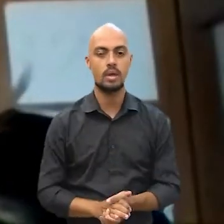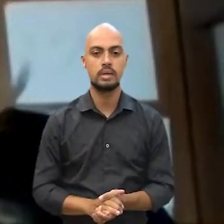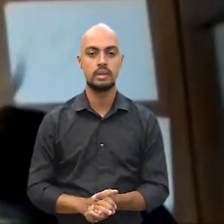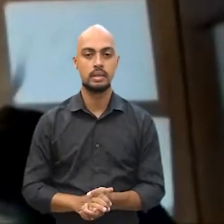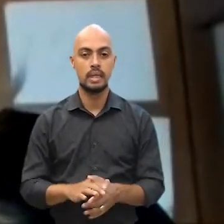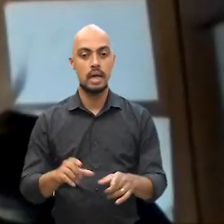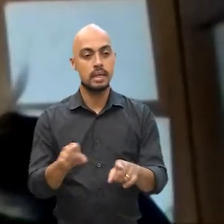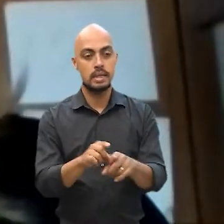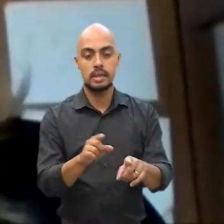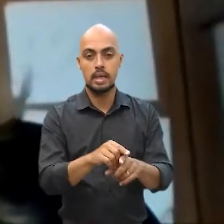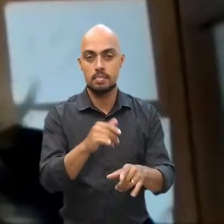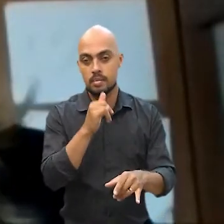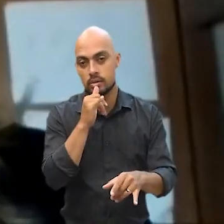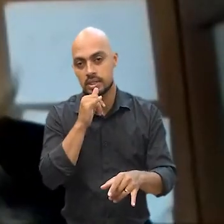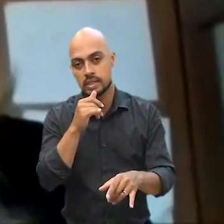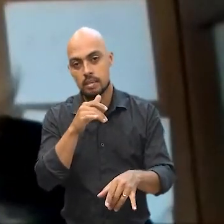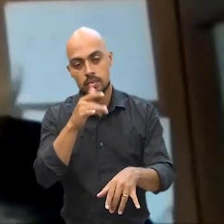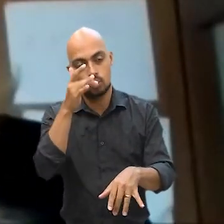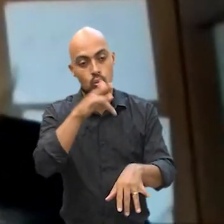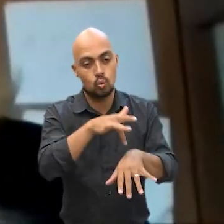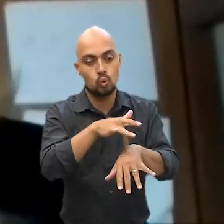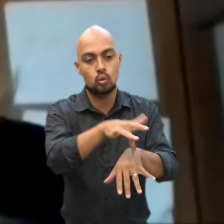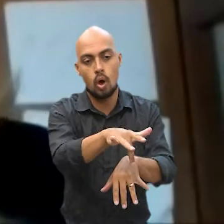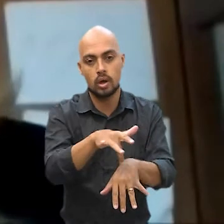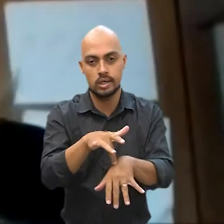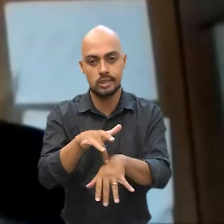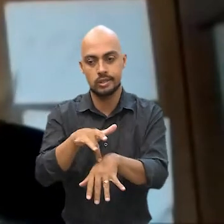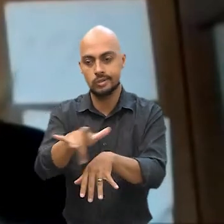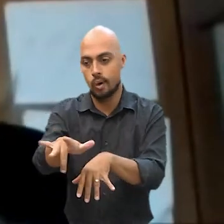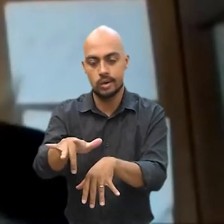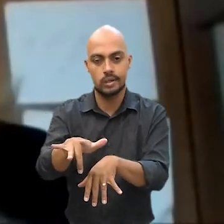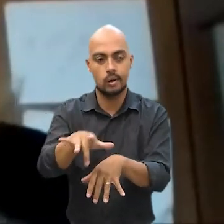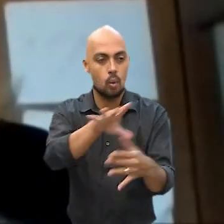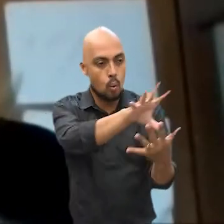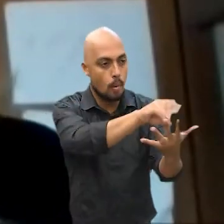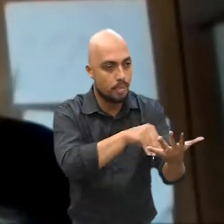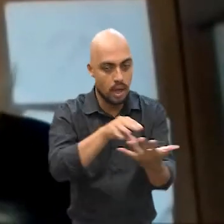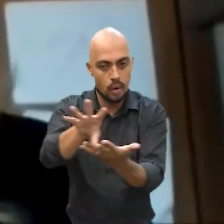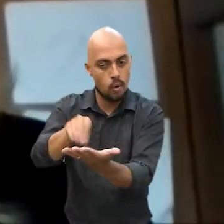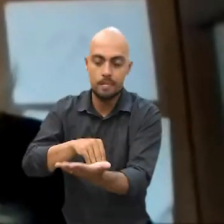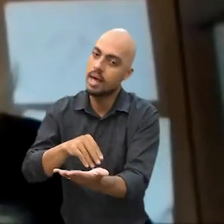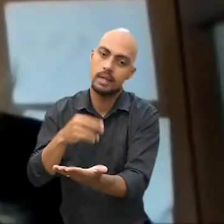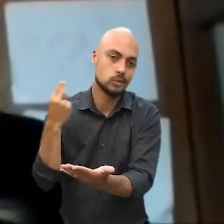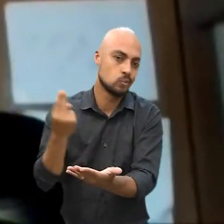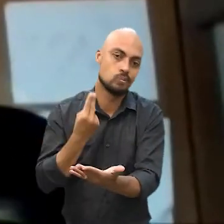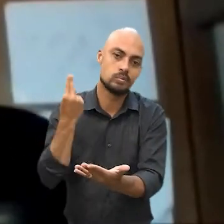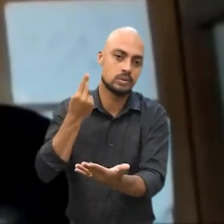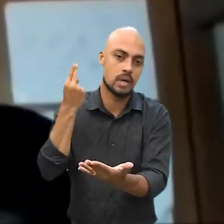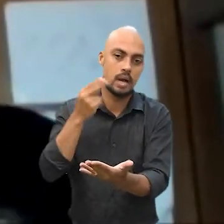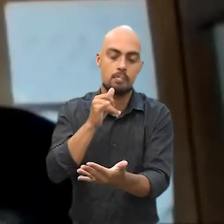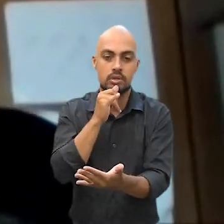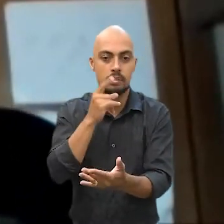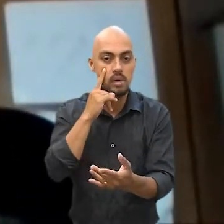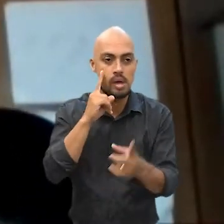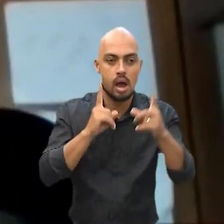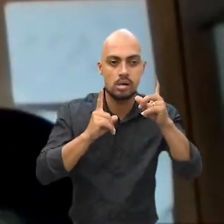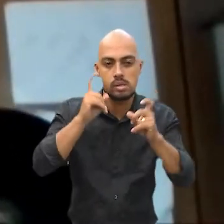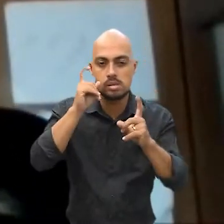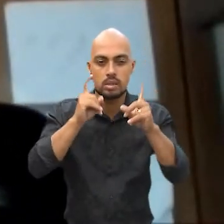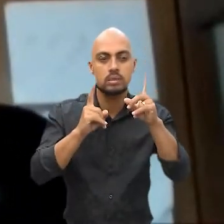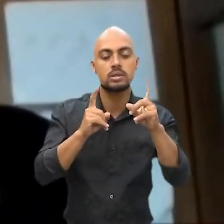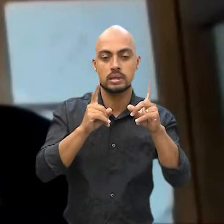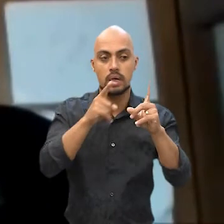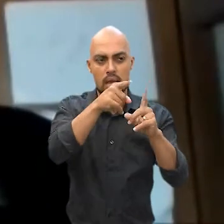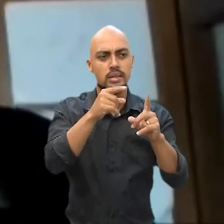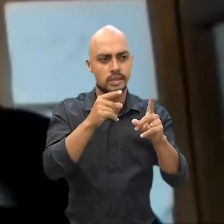da professora ou o toque do aluno, do amigo do lado, porque eu posso copiar o que ele está, a expressão facial que ele está fazendo, então o que ele